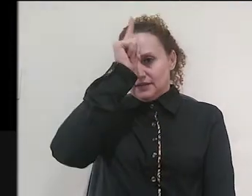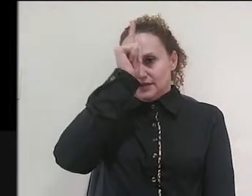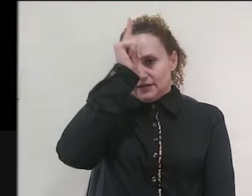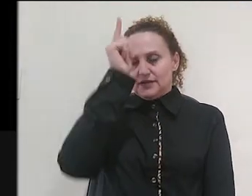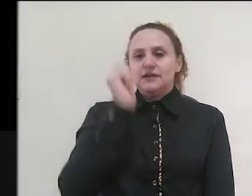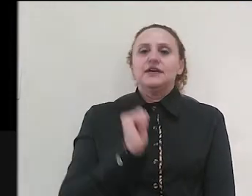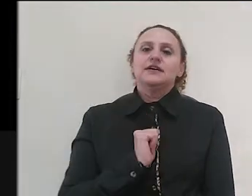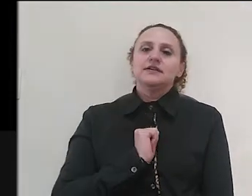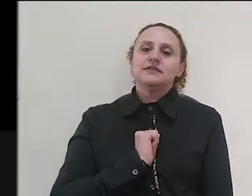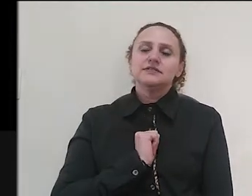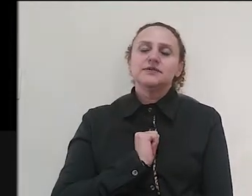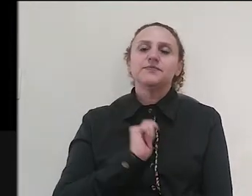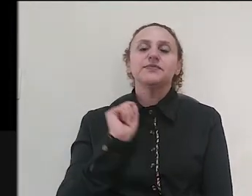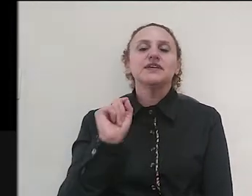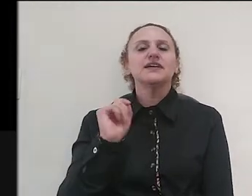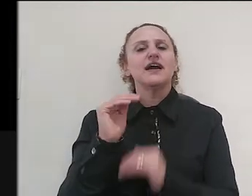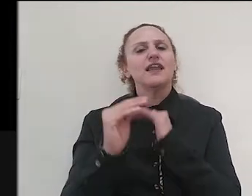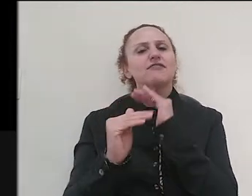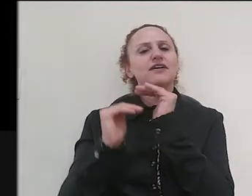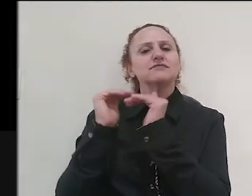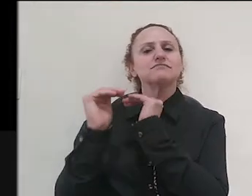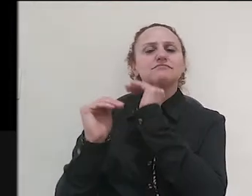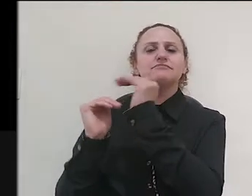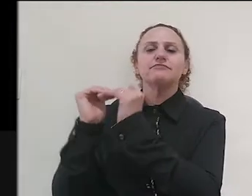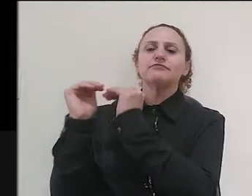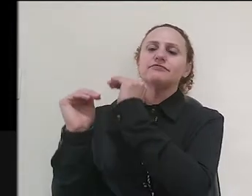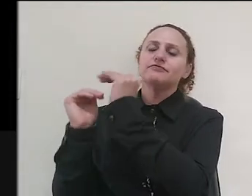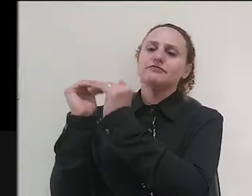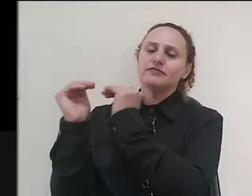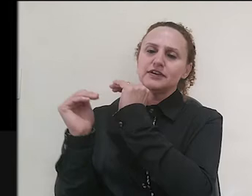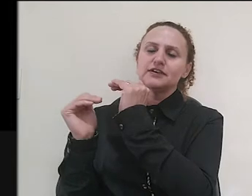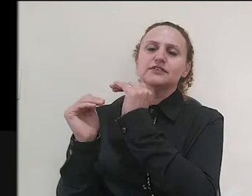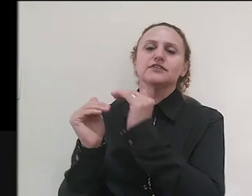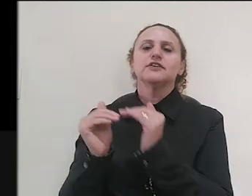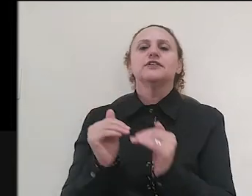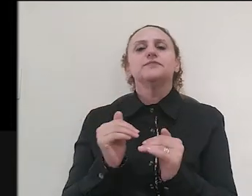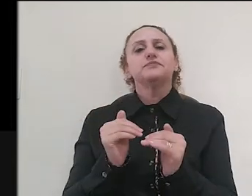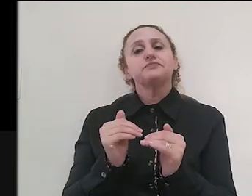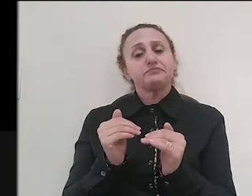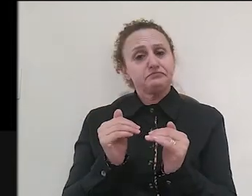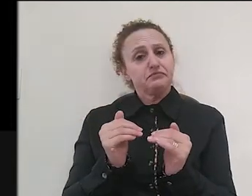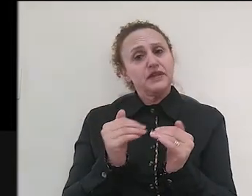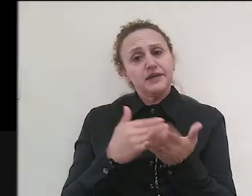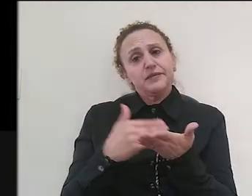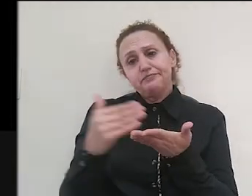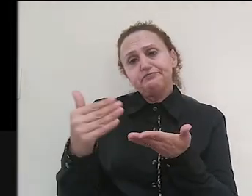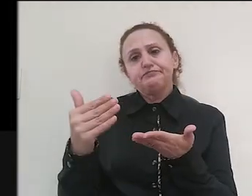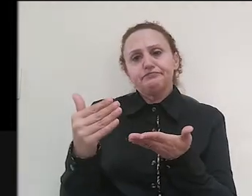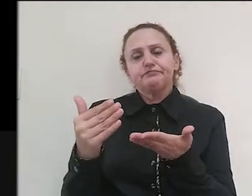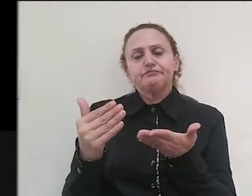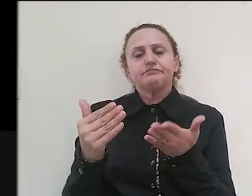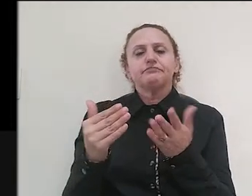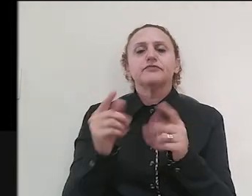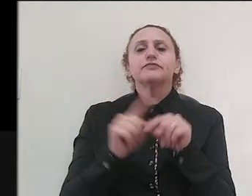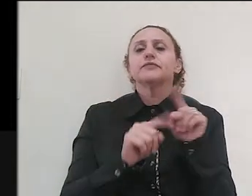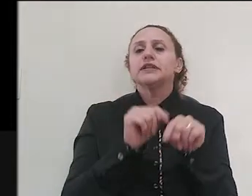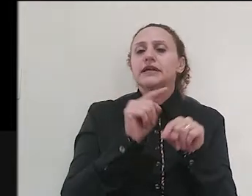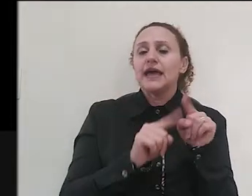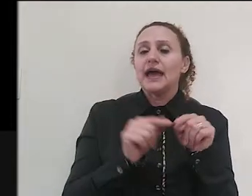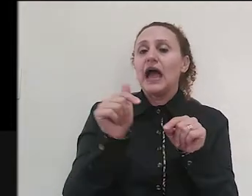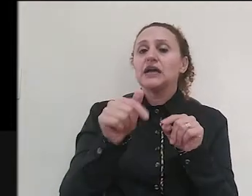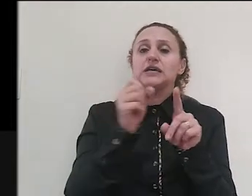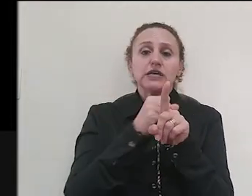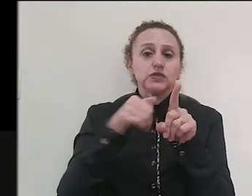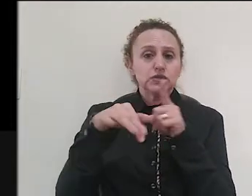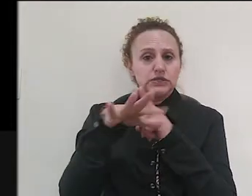se desenvolve nos diferentes lugares a partir das ferramentas, dos materiais que se tem. Então, aqui, a sociedade grega produzia